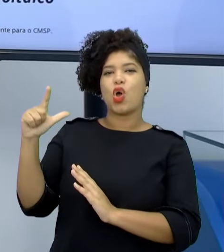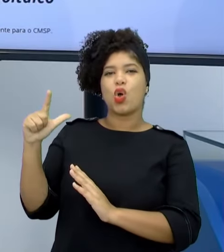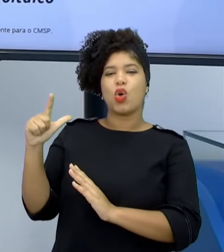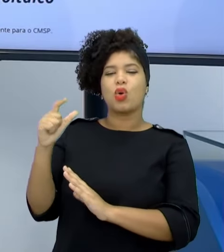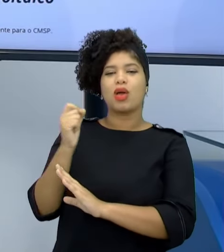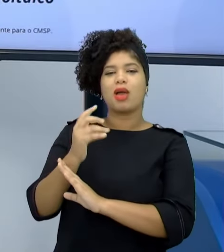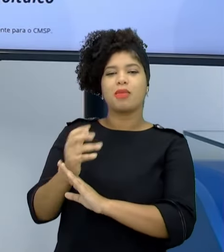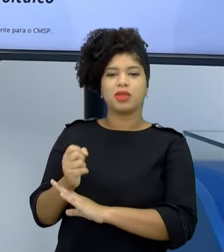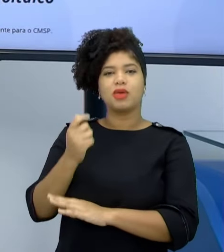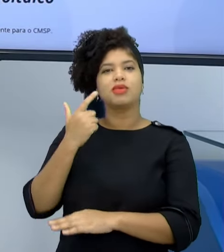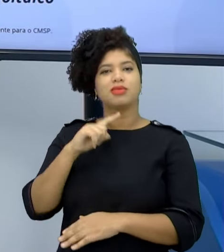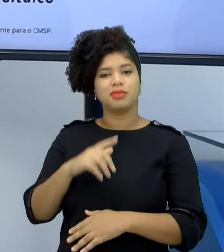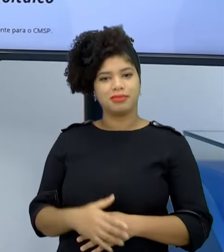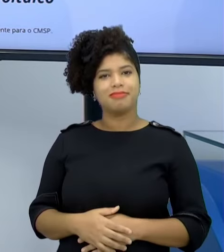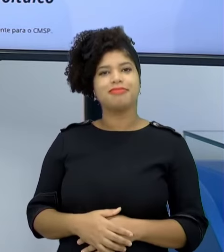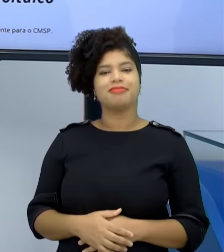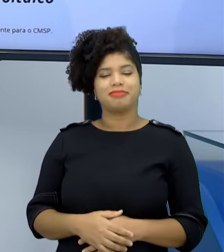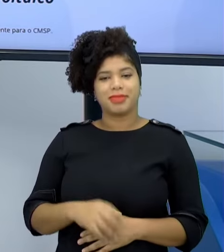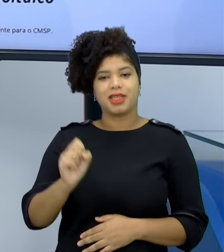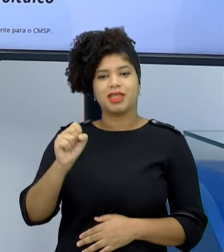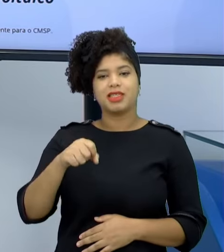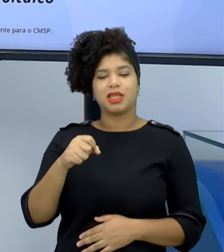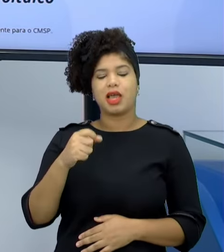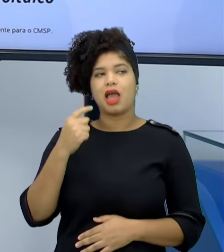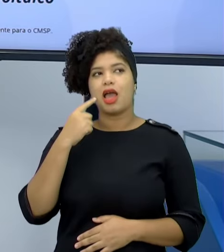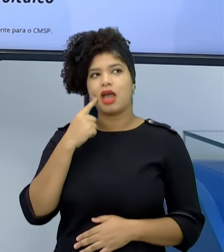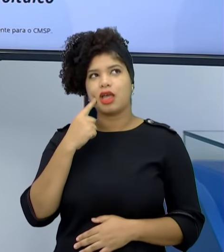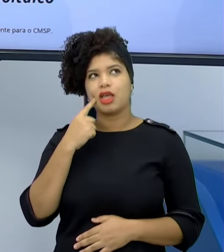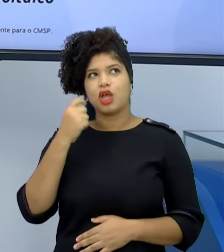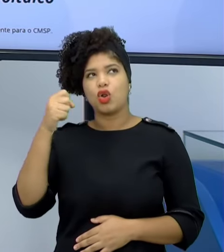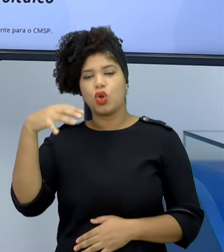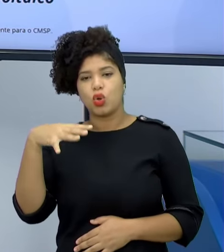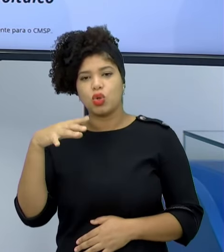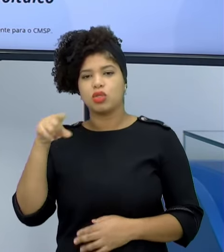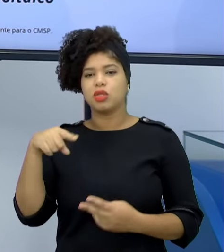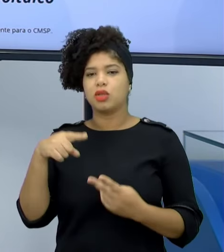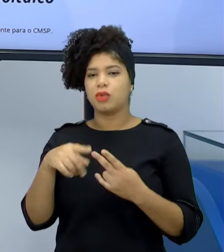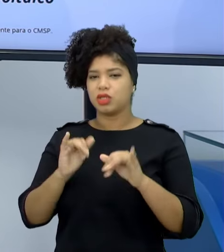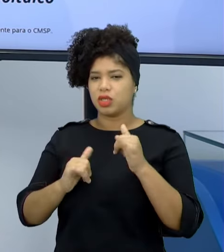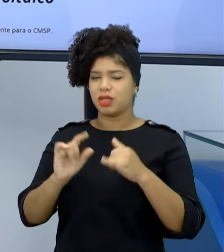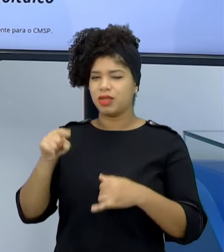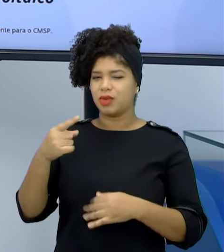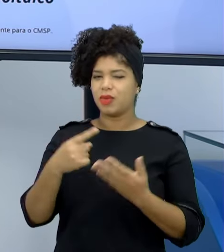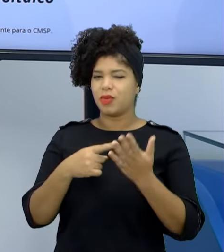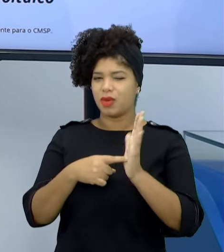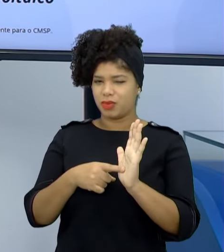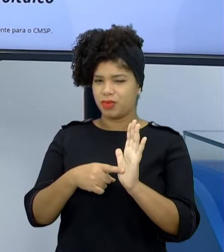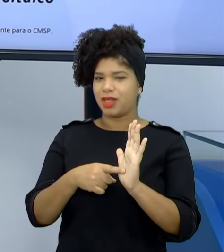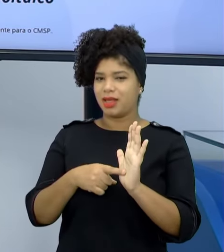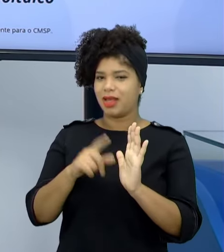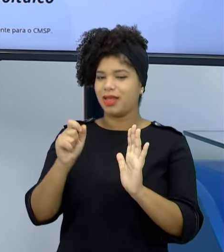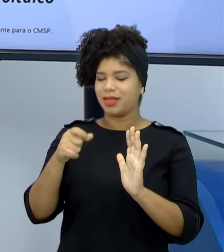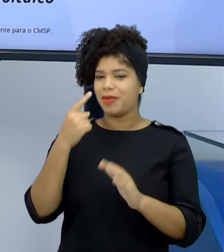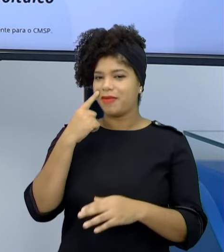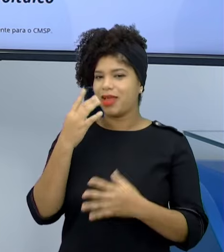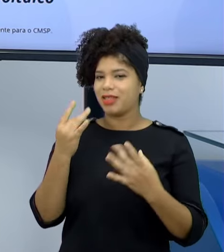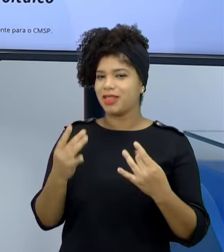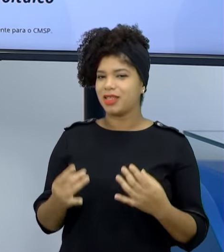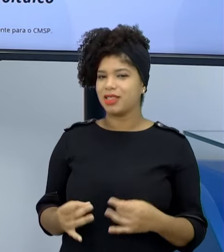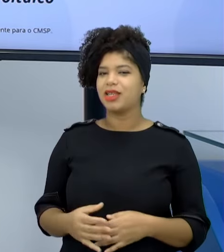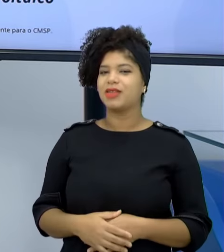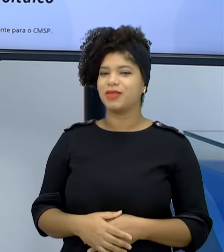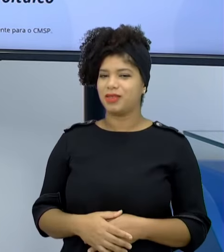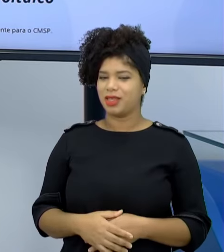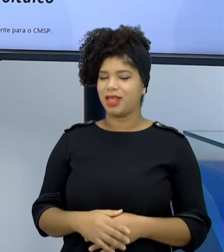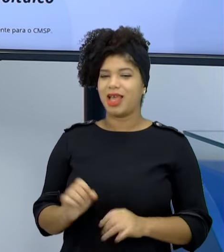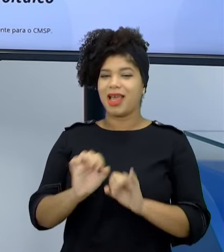fotovoltaico. Iluminou corrente elétrica. Daqui a pouco eu vou te mostrar isso numa animaçãozinha, vai ficar um pouco